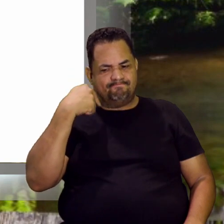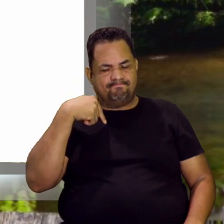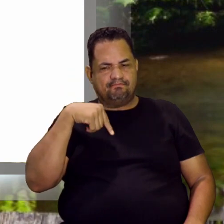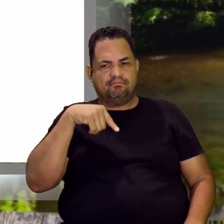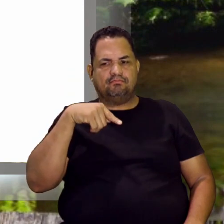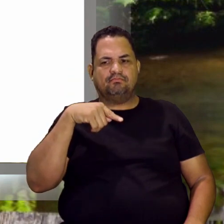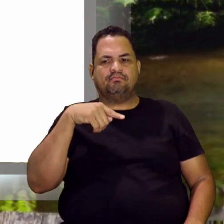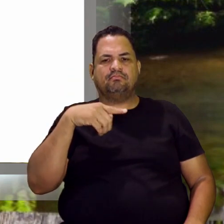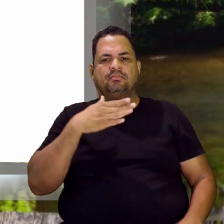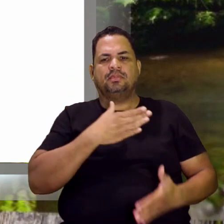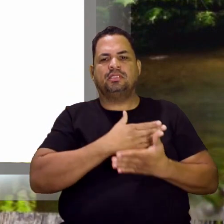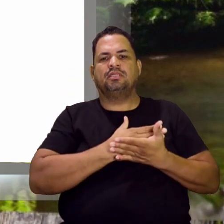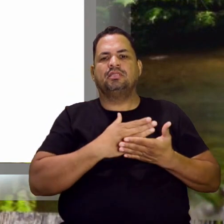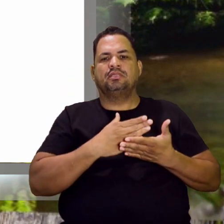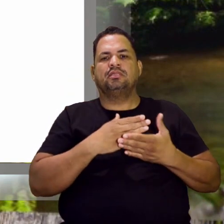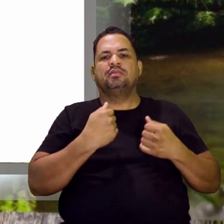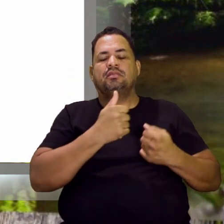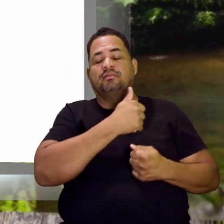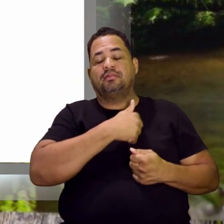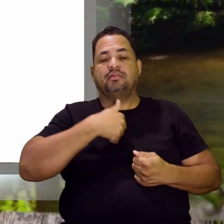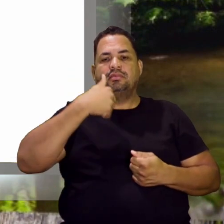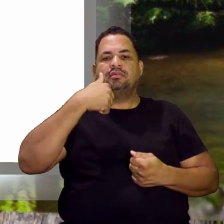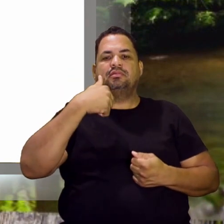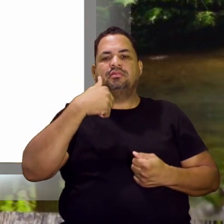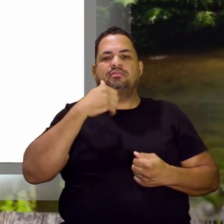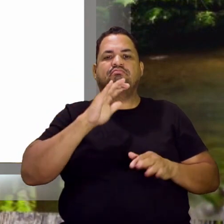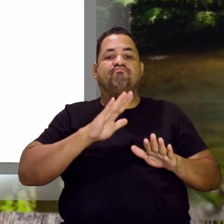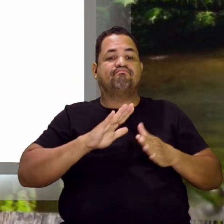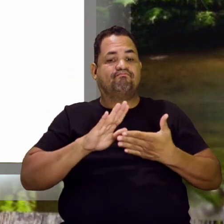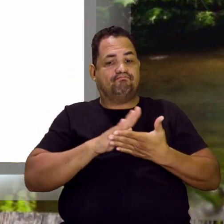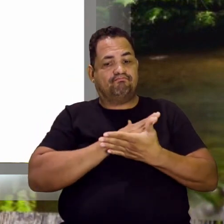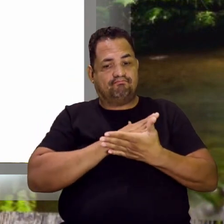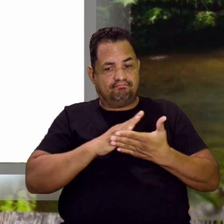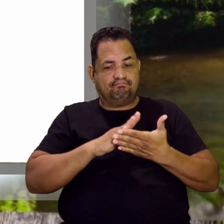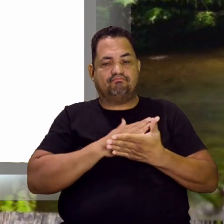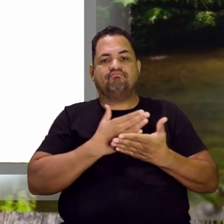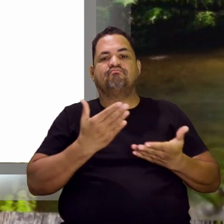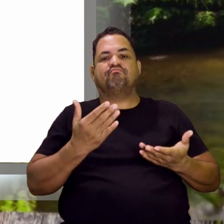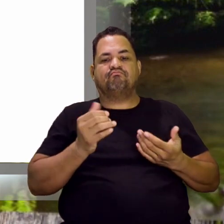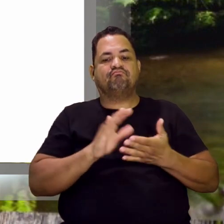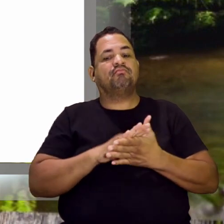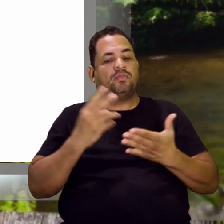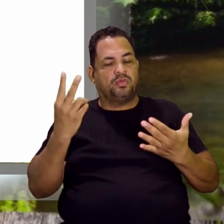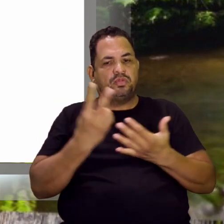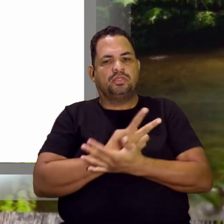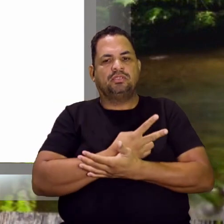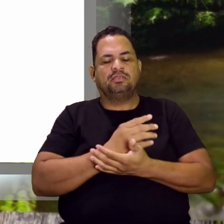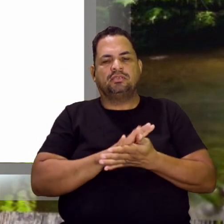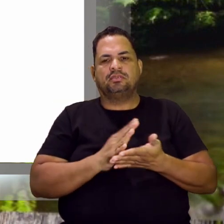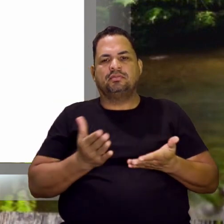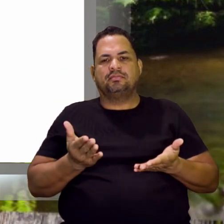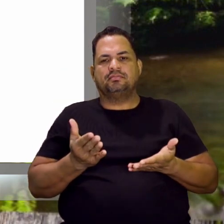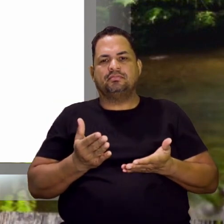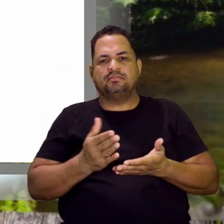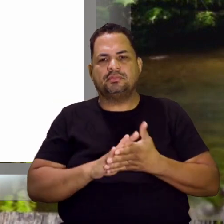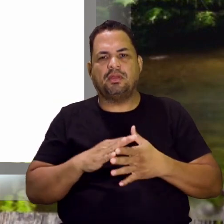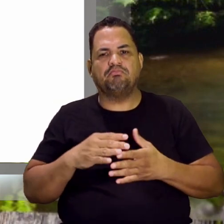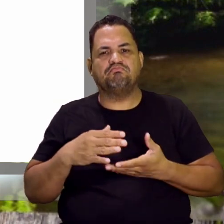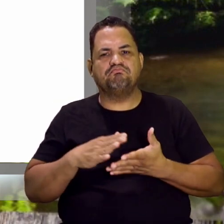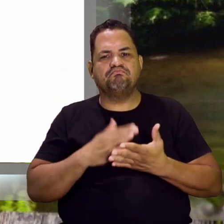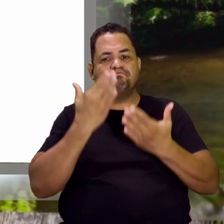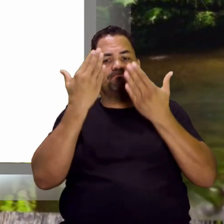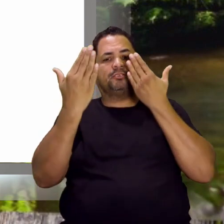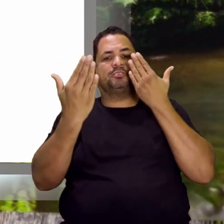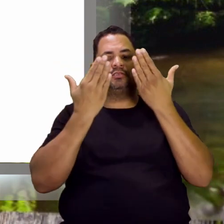internalizar de que a partir daquele momento ela vai melhorar. E às vezes isso funciona. Ou seja, é como se fosse algo que o psicológico